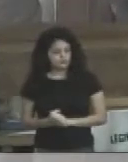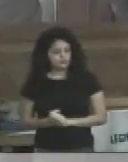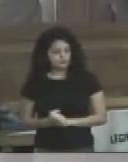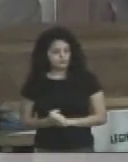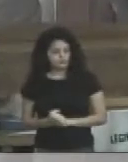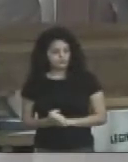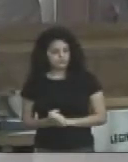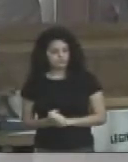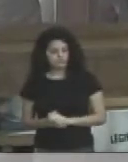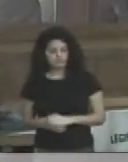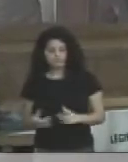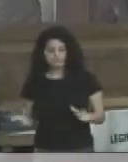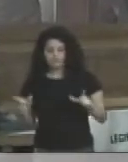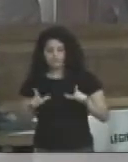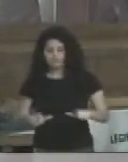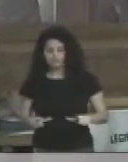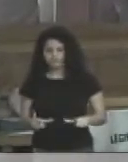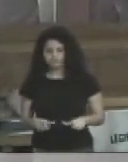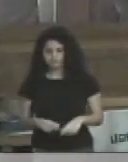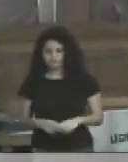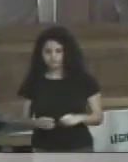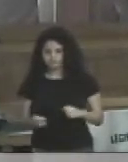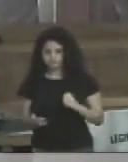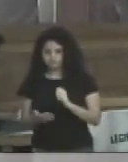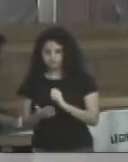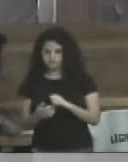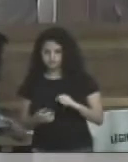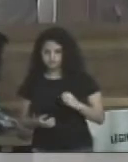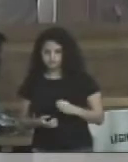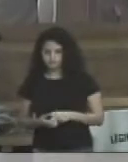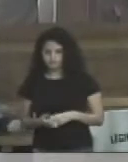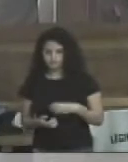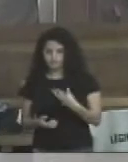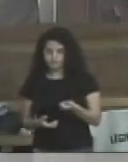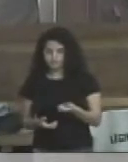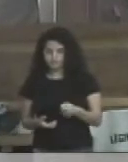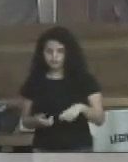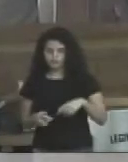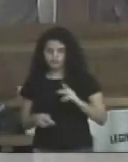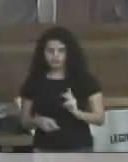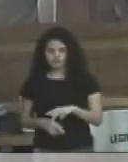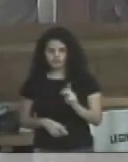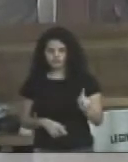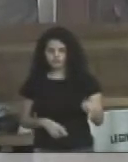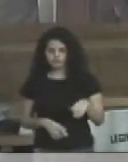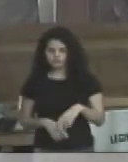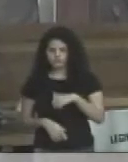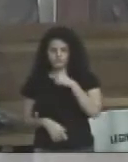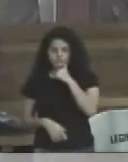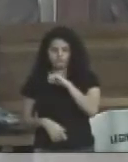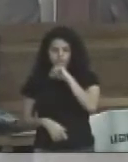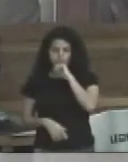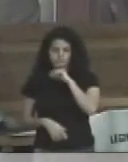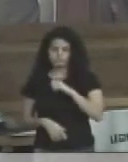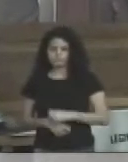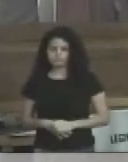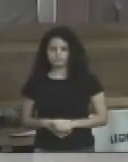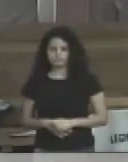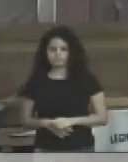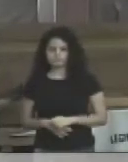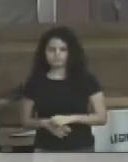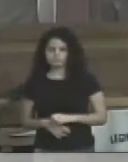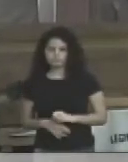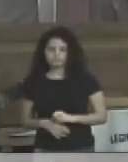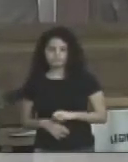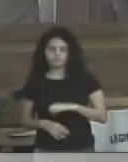para que seja instalada uma barraca de vendas para os professores, pais de alunos e alunos da Unidade do Trabalho